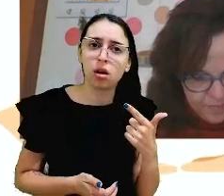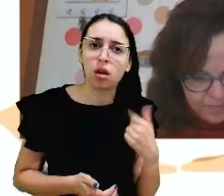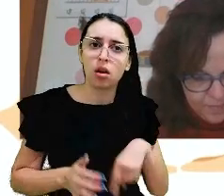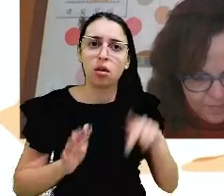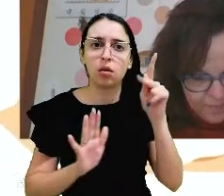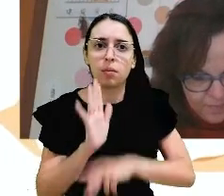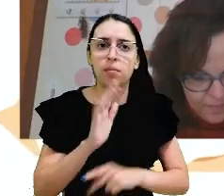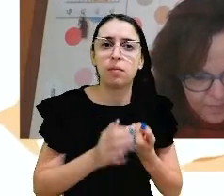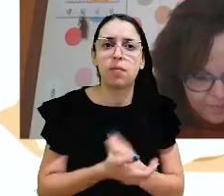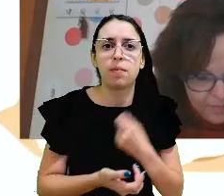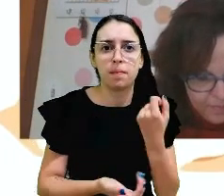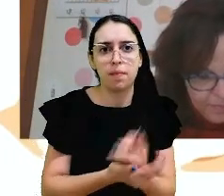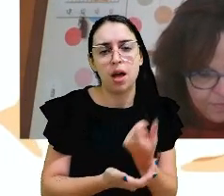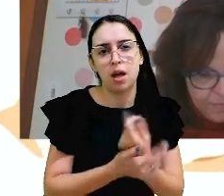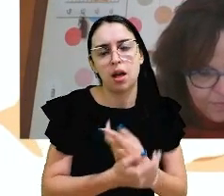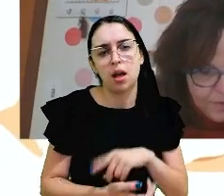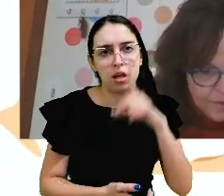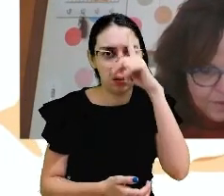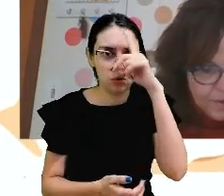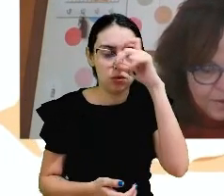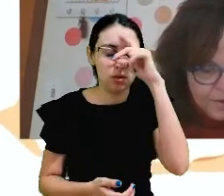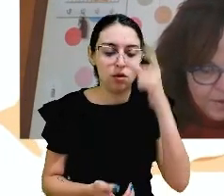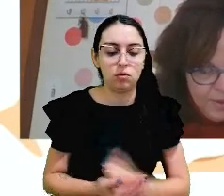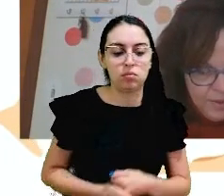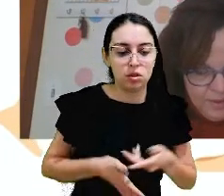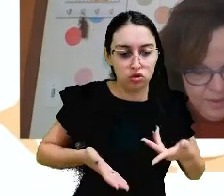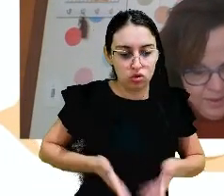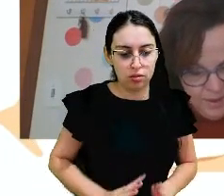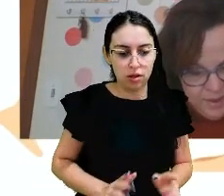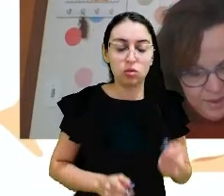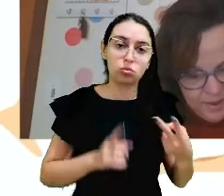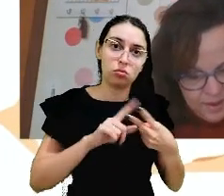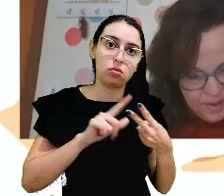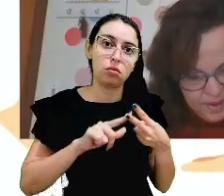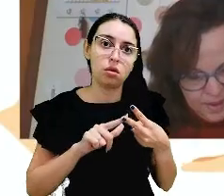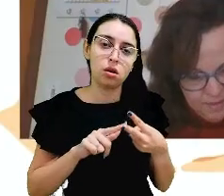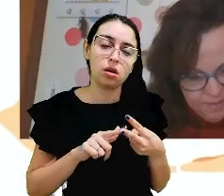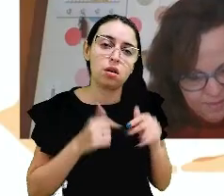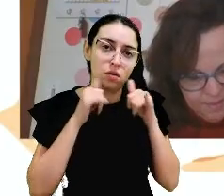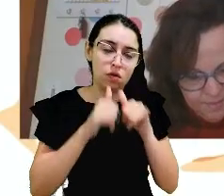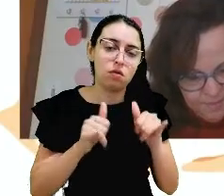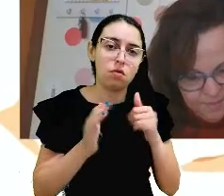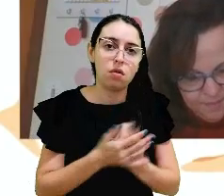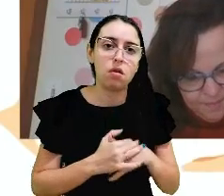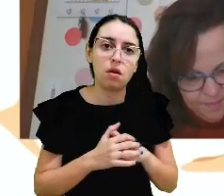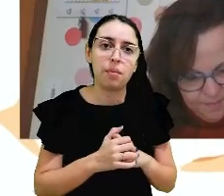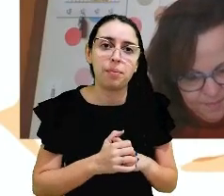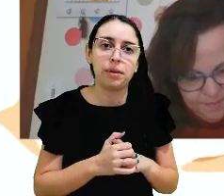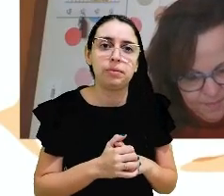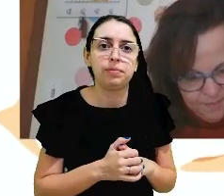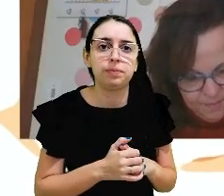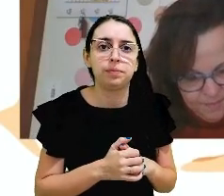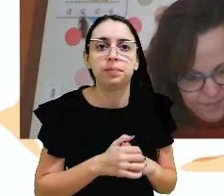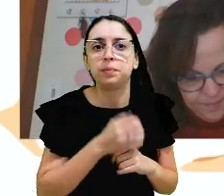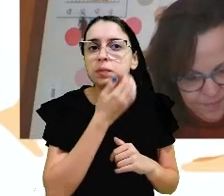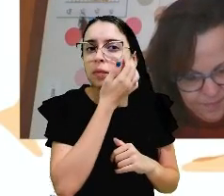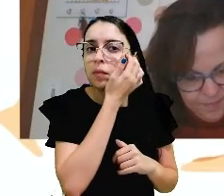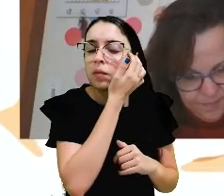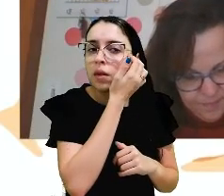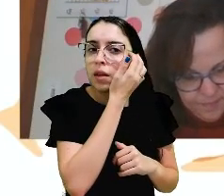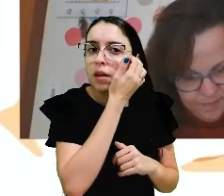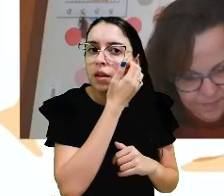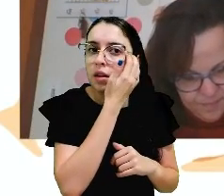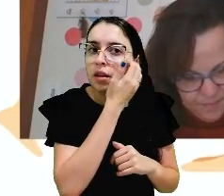que estão parindo. Isso aí informa duas coisas, né? Informa com relação a uma